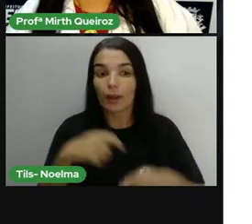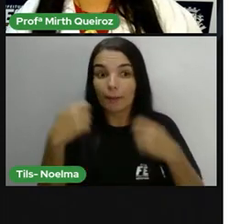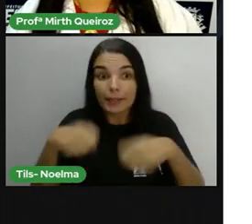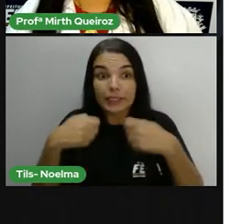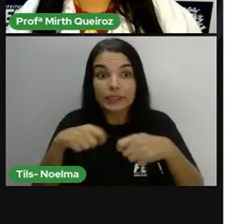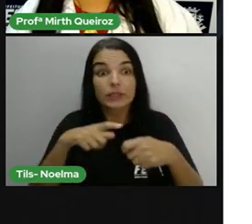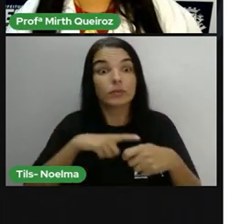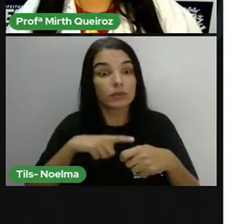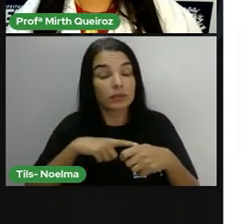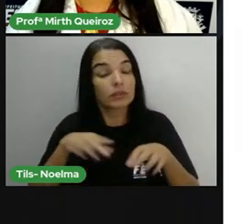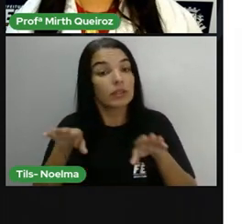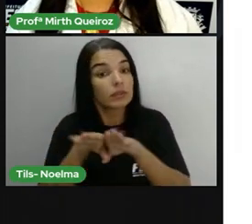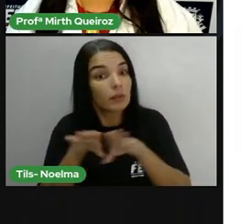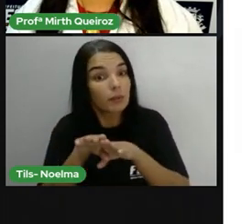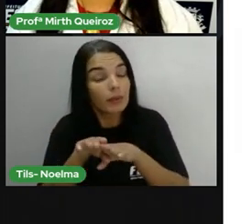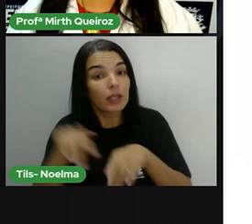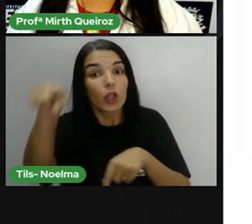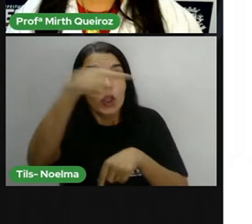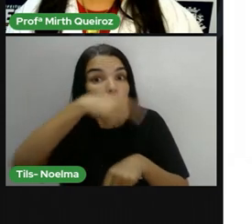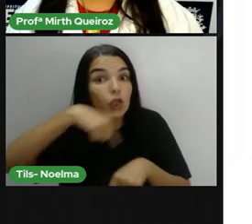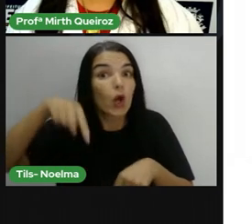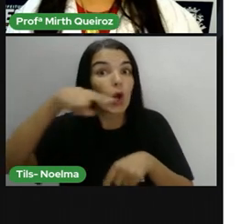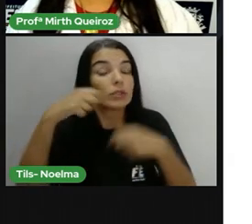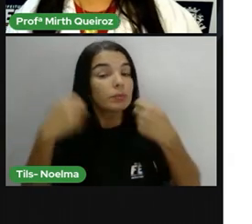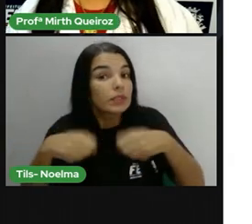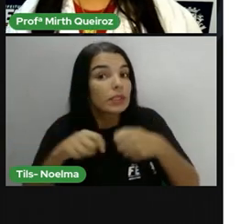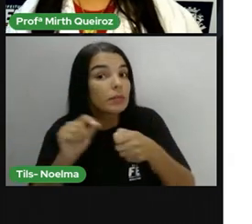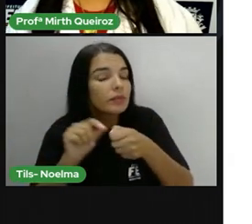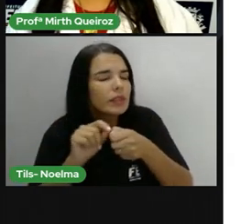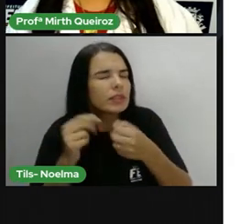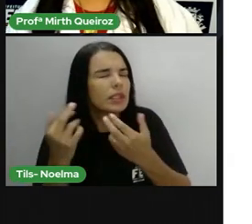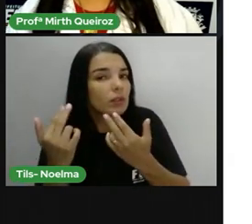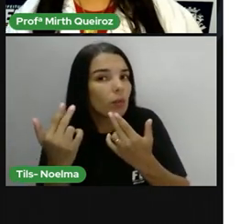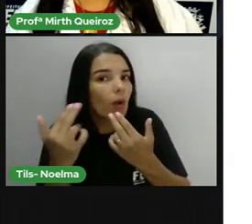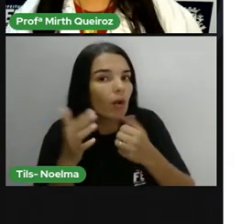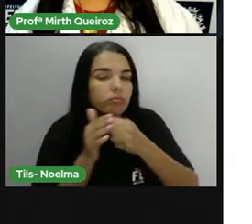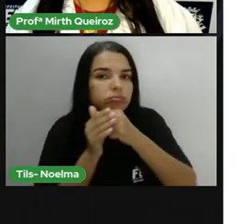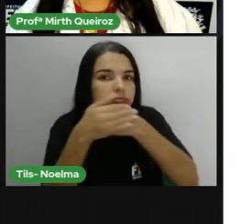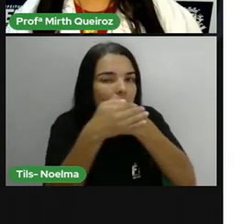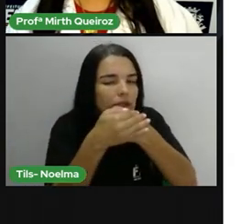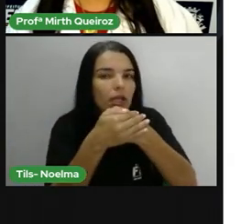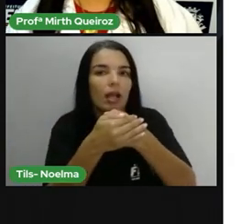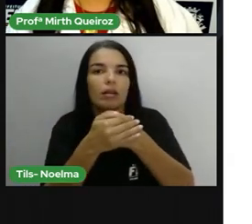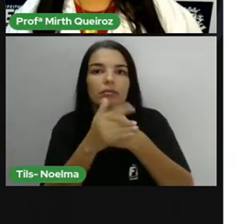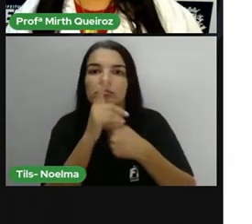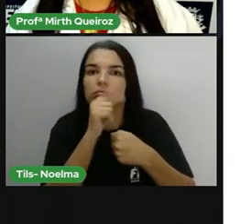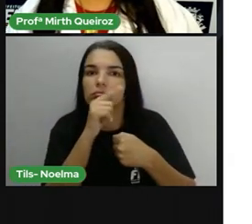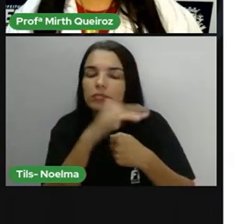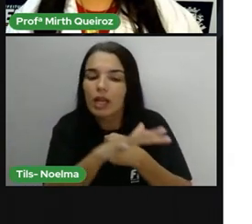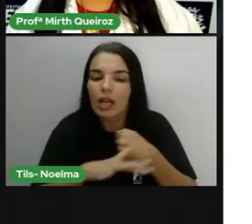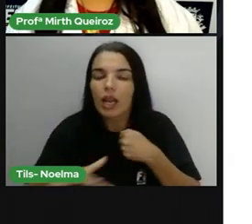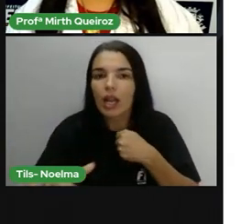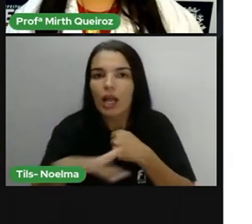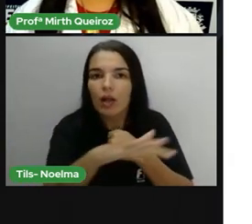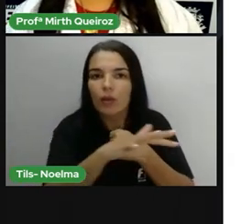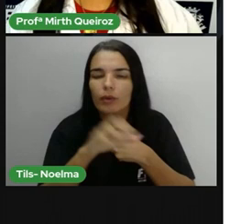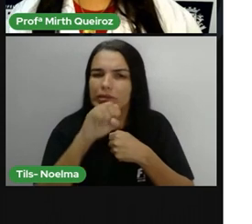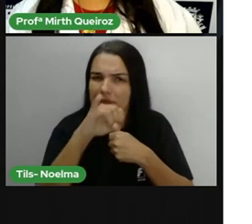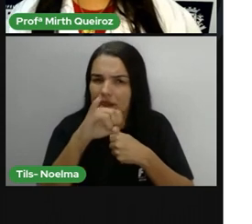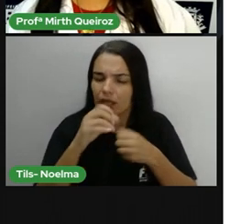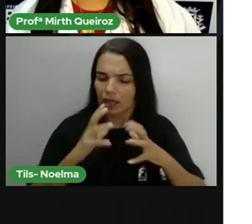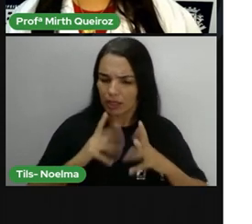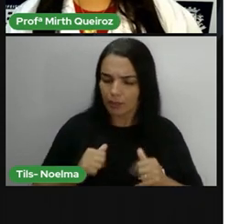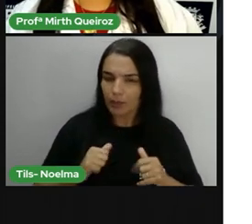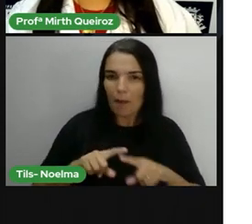que todos nós façamos a nossa parte também. Por quê? Se revitaliza ali a lagoa e eu continuo